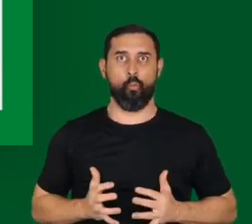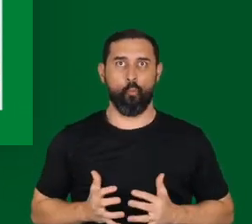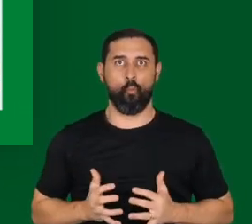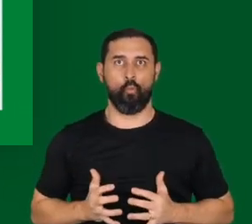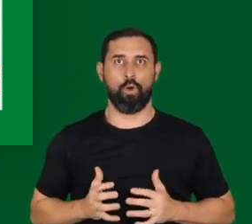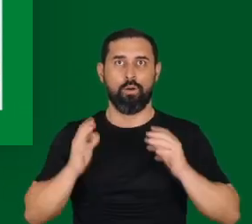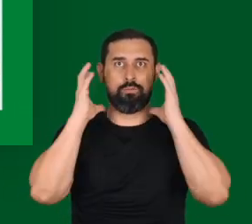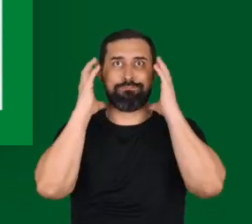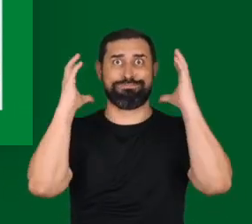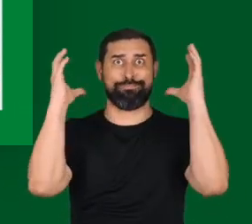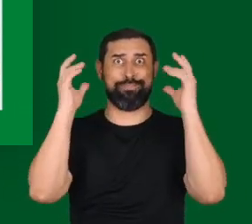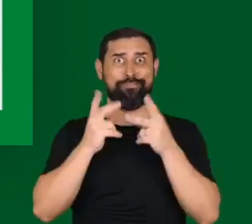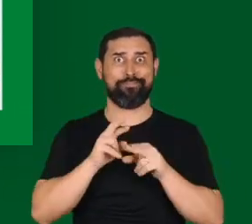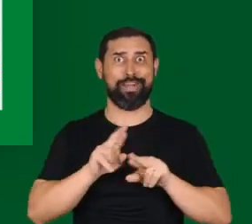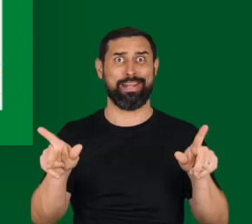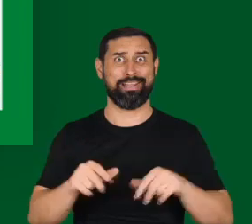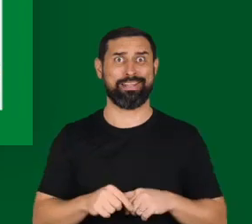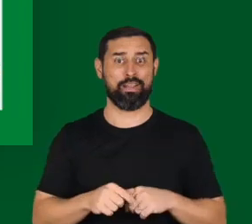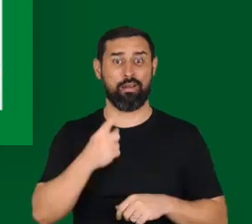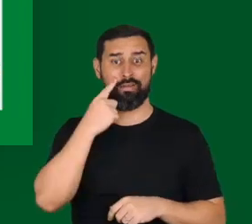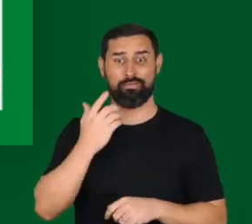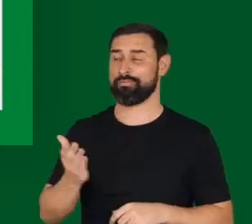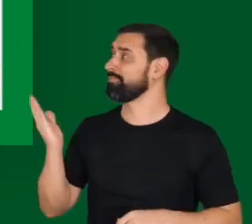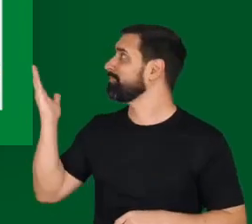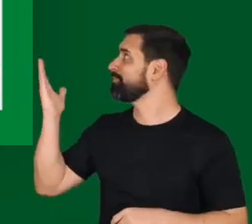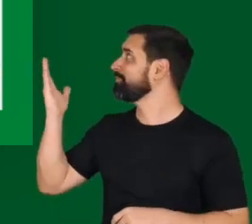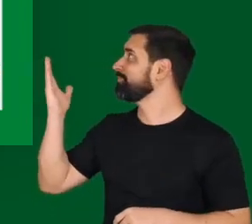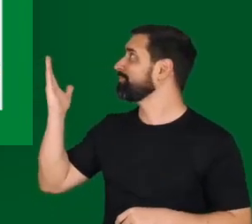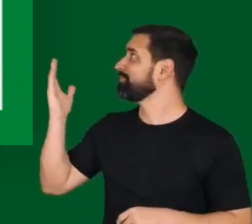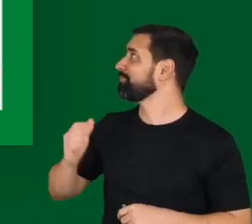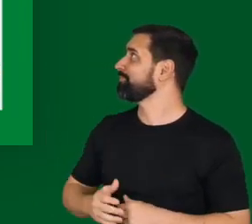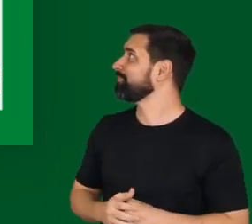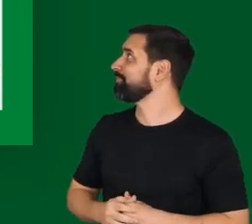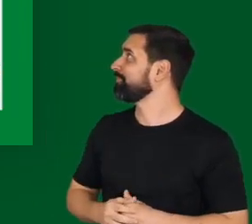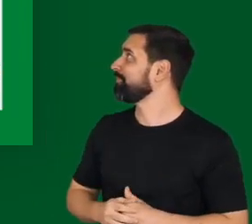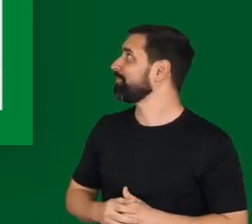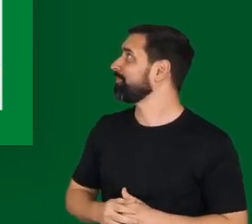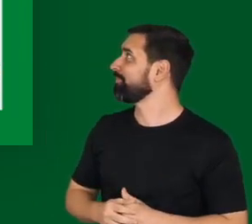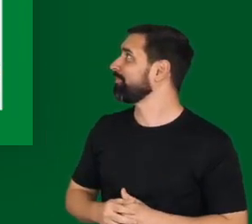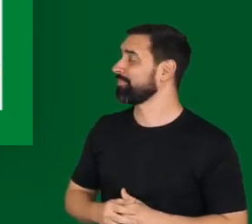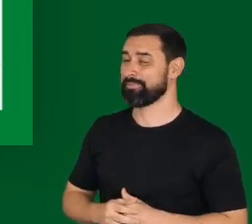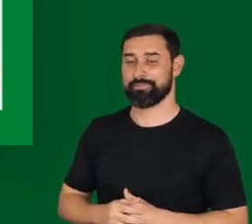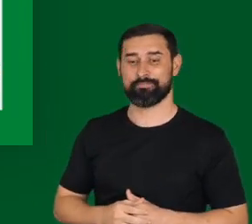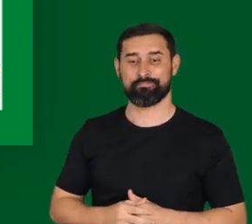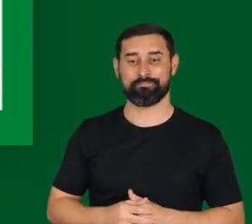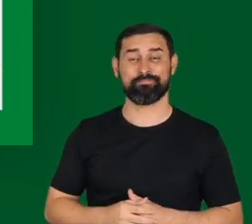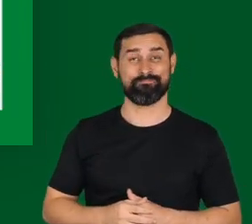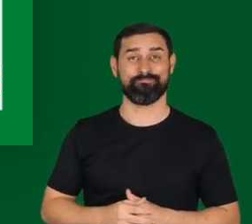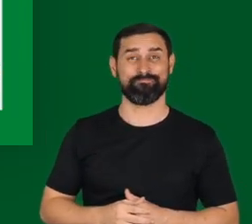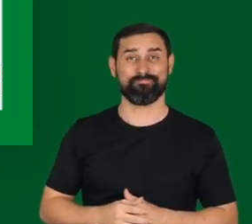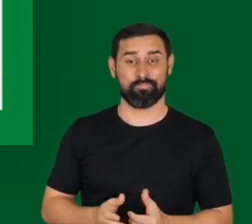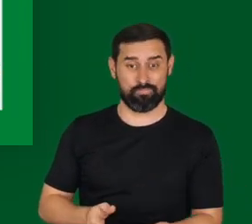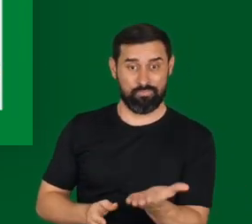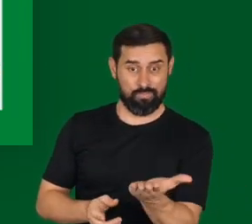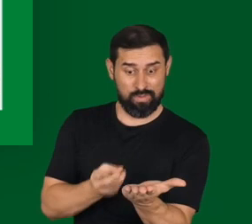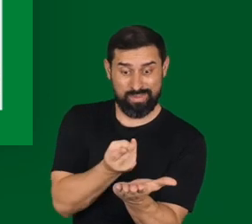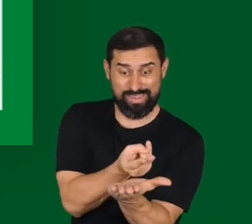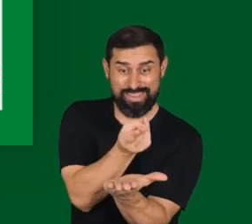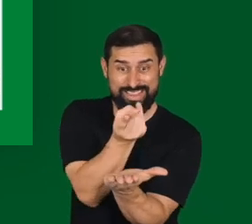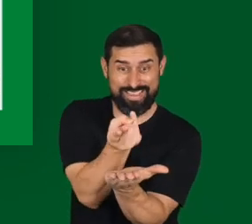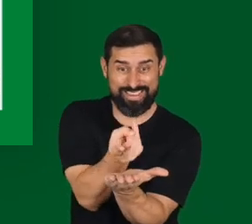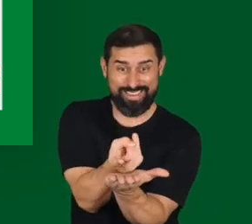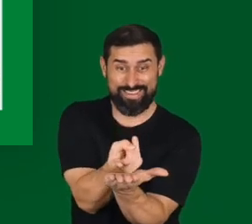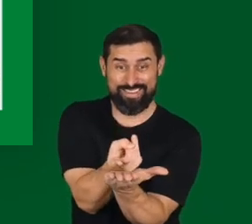do tórax. Então, na primeira figura ali do lado esquerdo, eu tenho uma vítima, né, que ela está em prancha